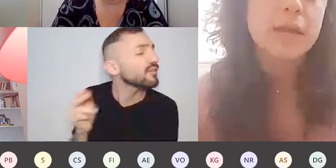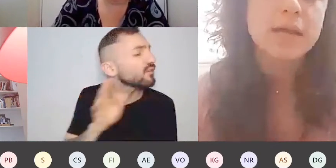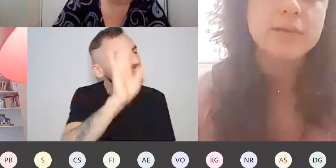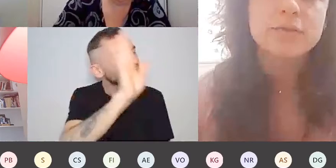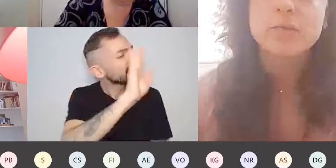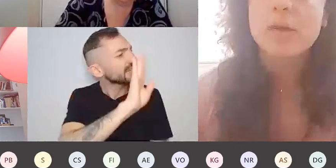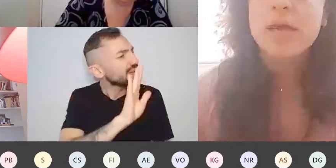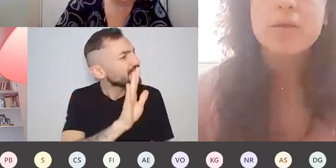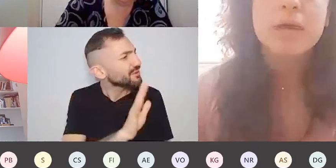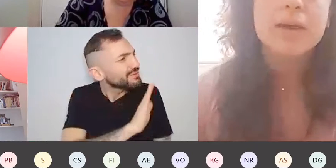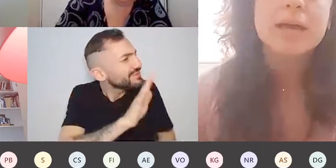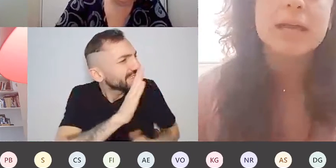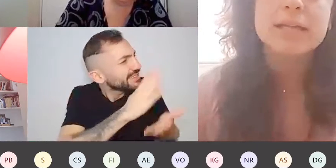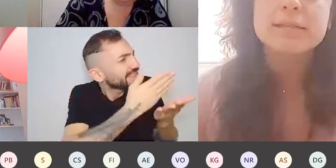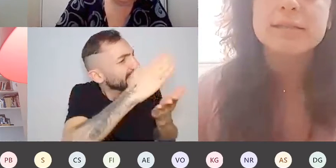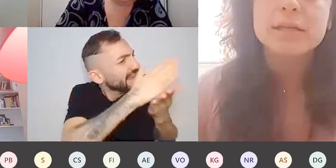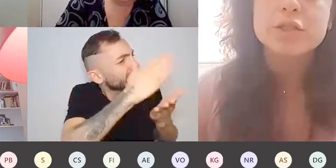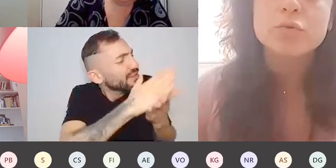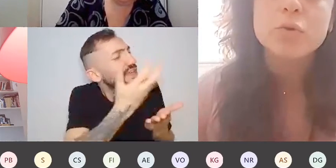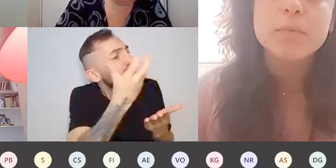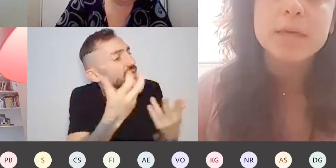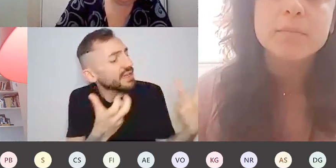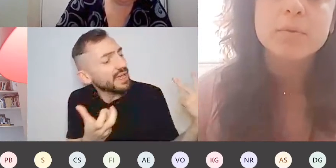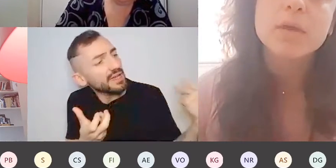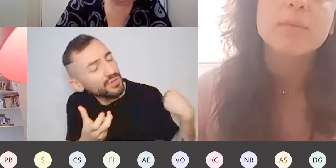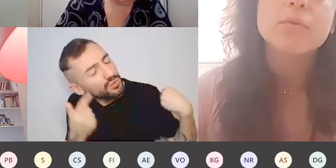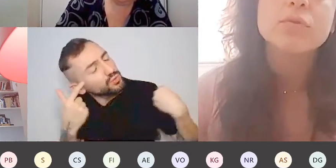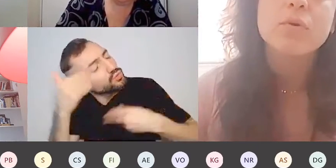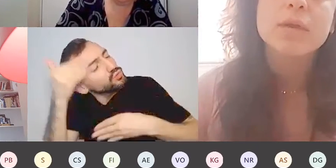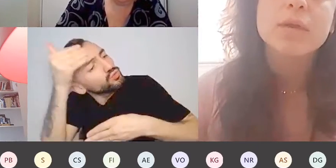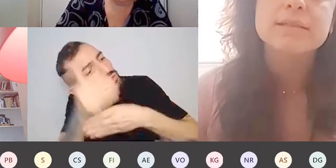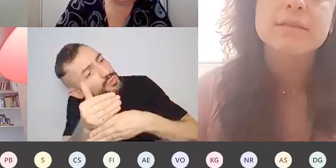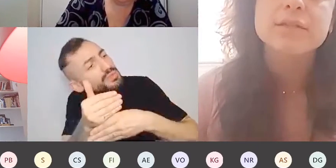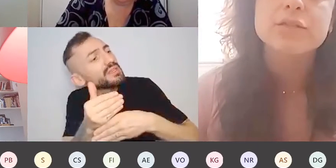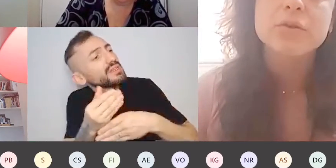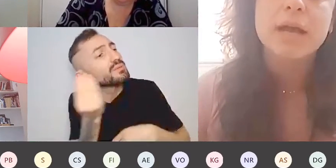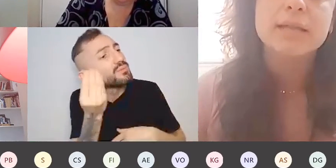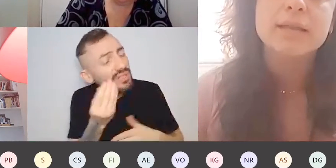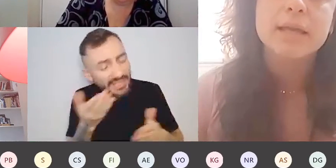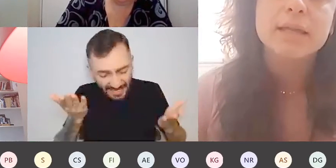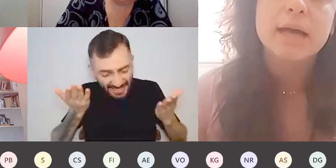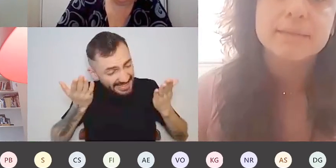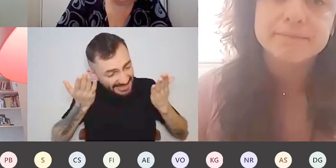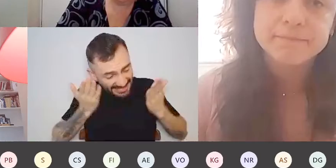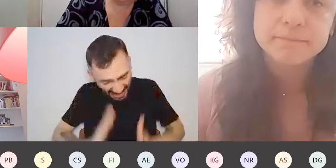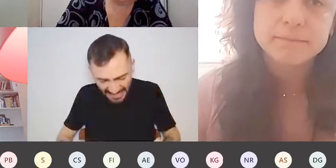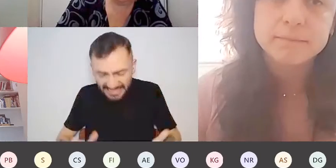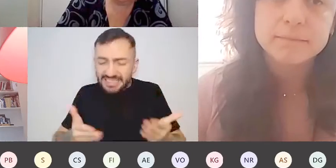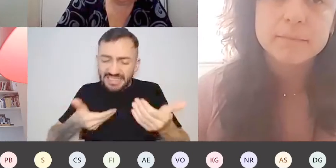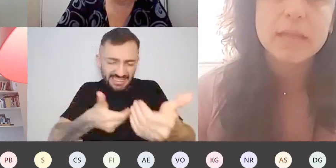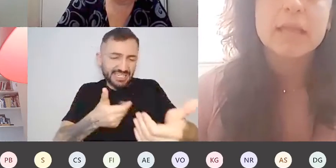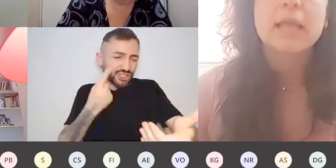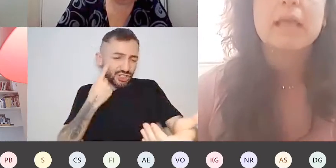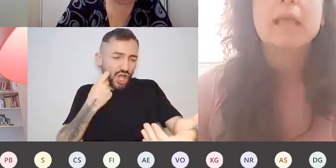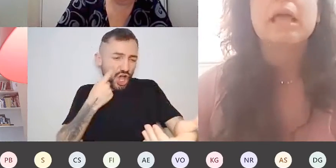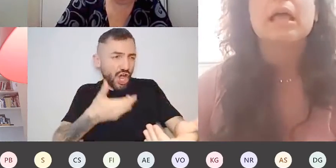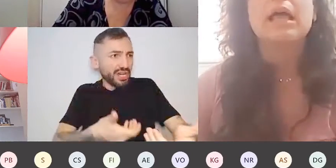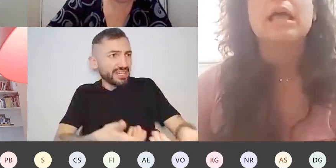dona, não era isso. Eu quero aquela anestesia de dormir, porque é muito ruim nascer, ver chorar e ter que dar."